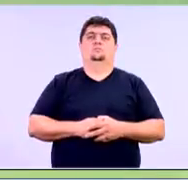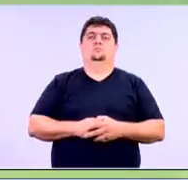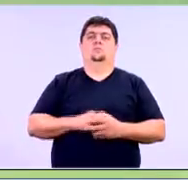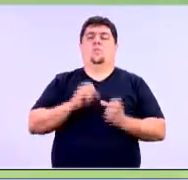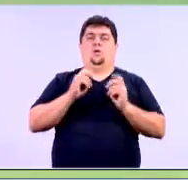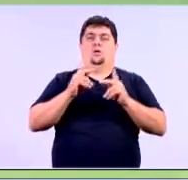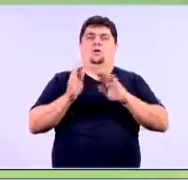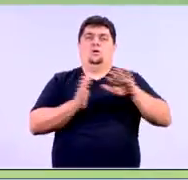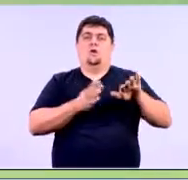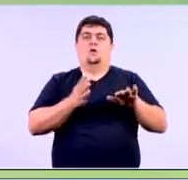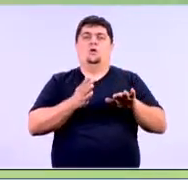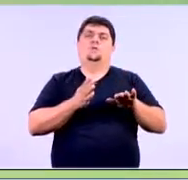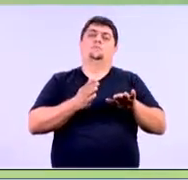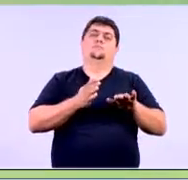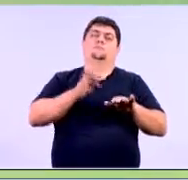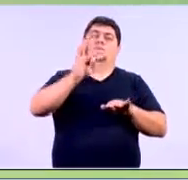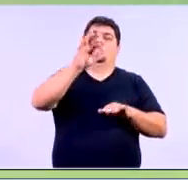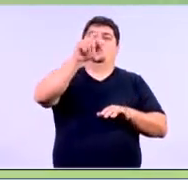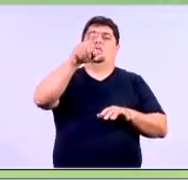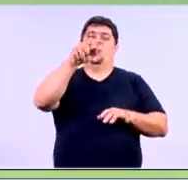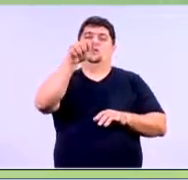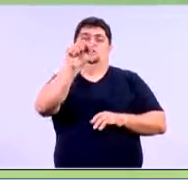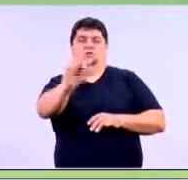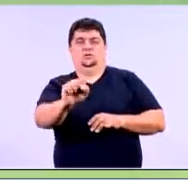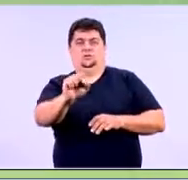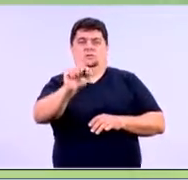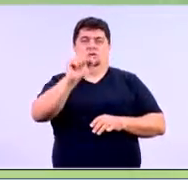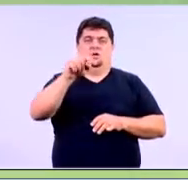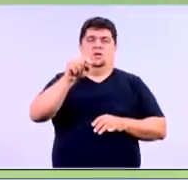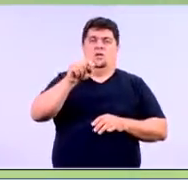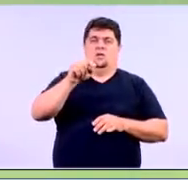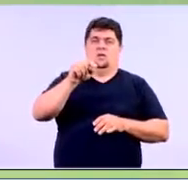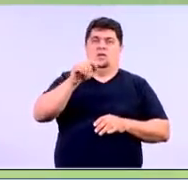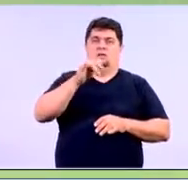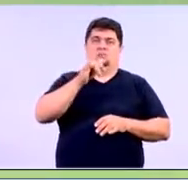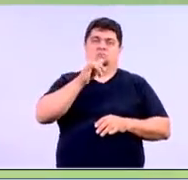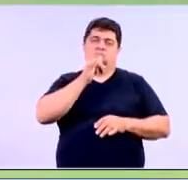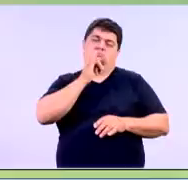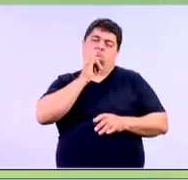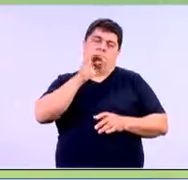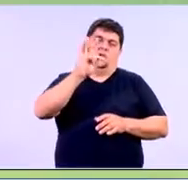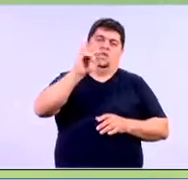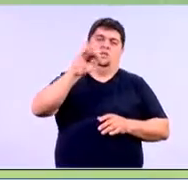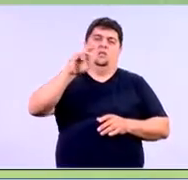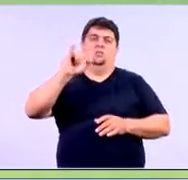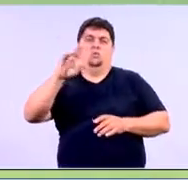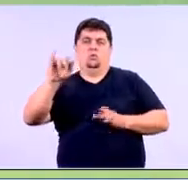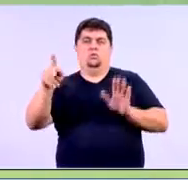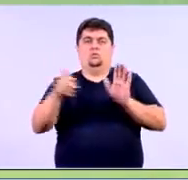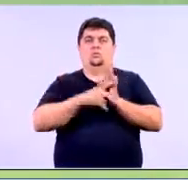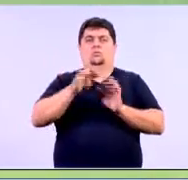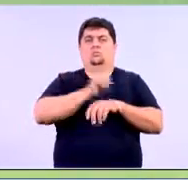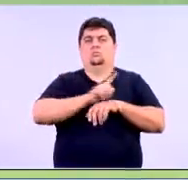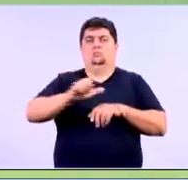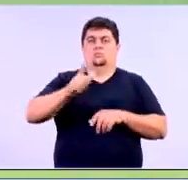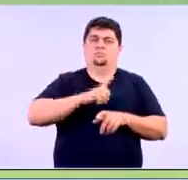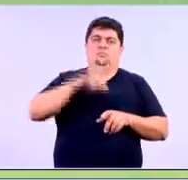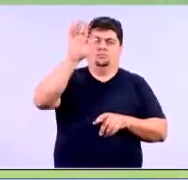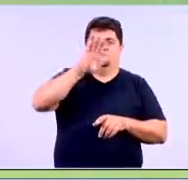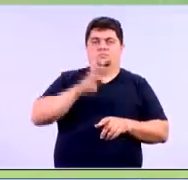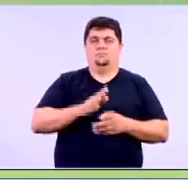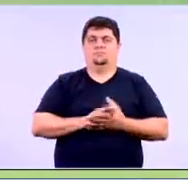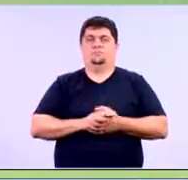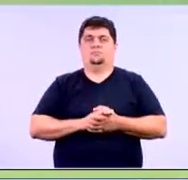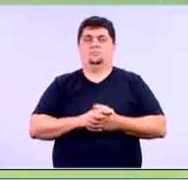Ok, agora vamos dar uma olhada nas taxas, que é uma dos tributos da nossa Constituição. É um tributo que tem